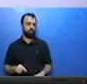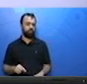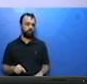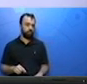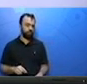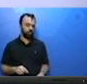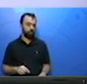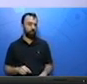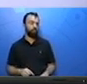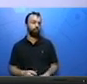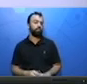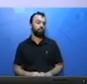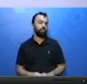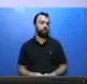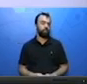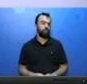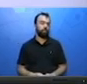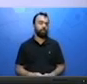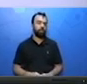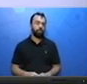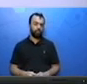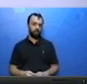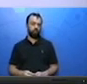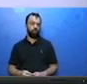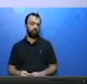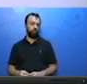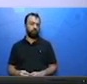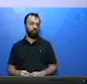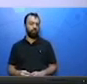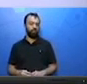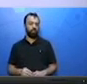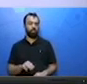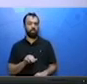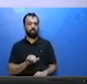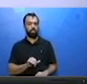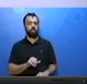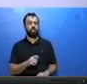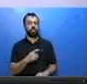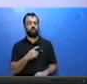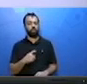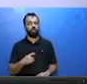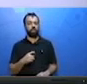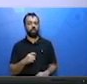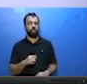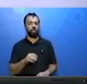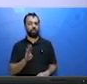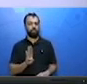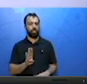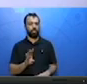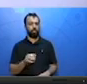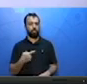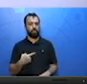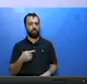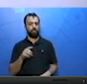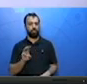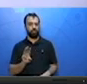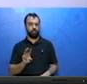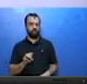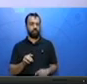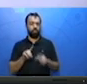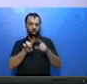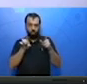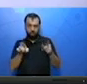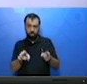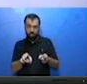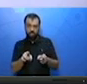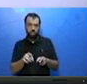da fórmula. E o X do ponto B é menos 3. Então eu tenho que colocar dentro do parênteses